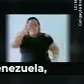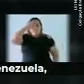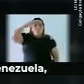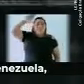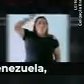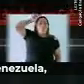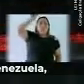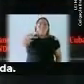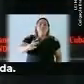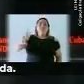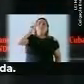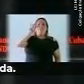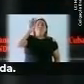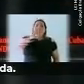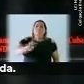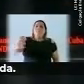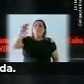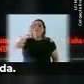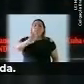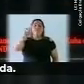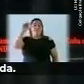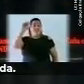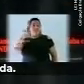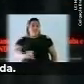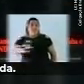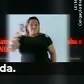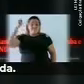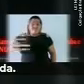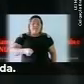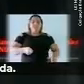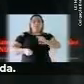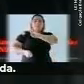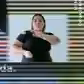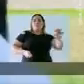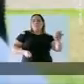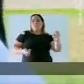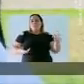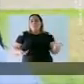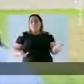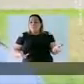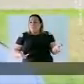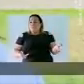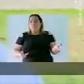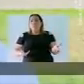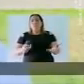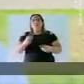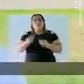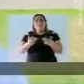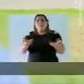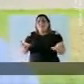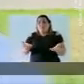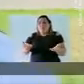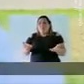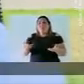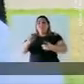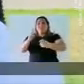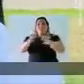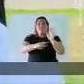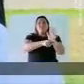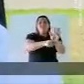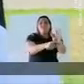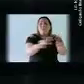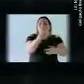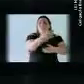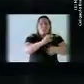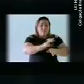como Cuba, Venezuela, Bolívia e tantas outras ditaduras de esquerda. O adianta você investir lá fora se você não